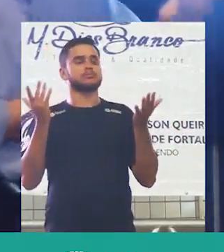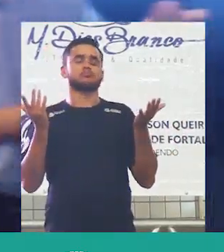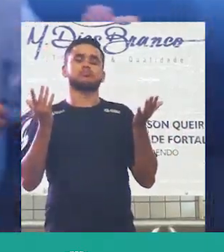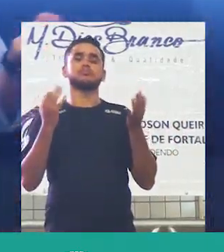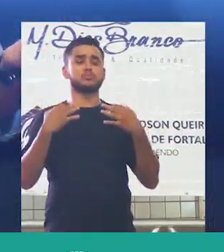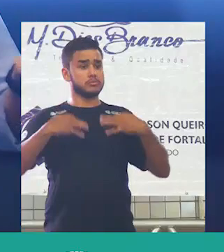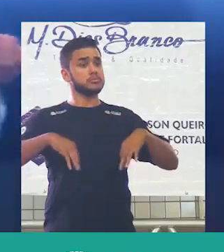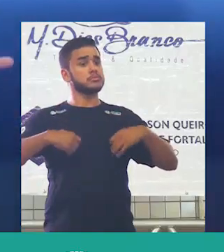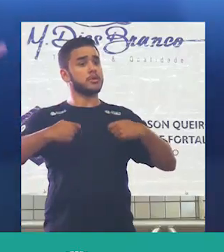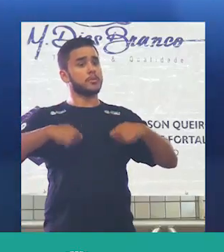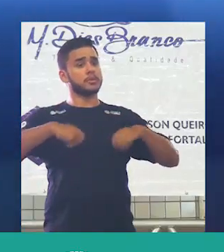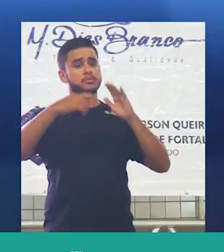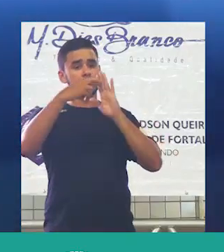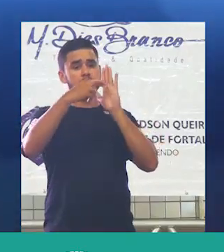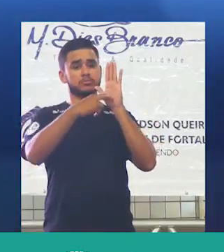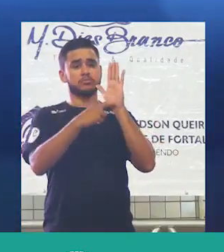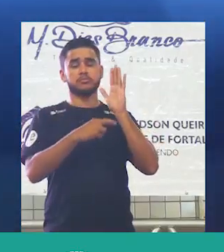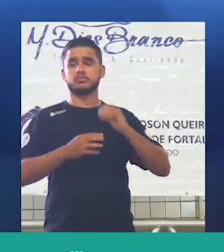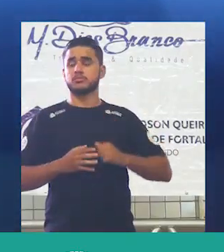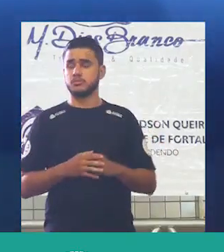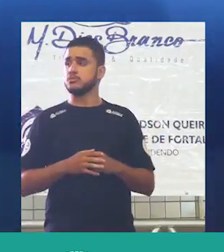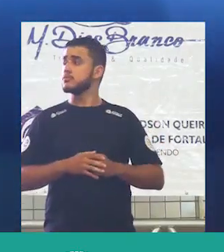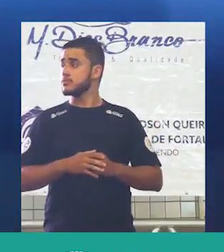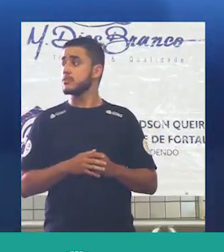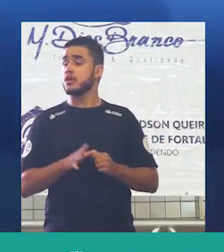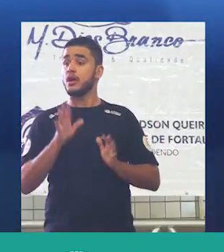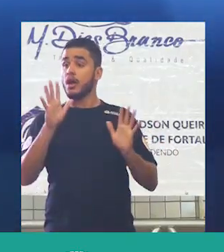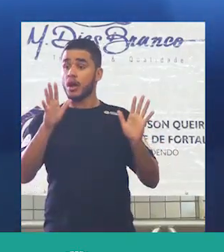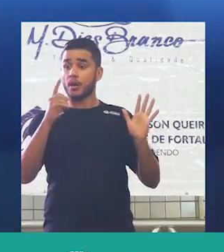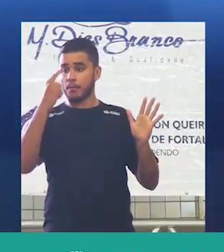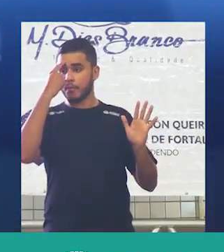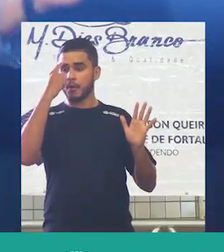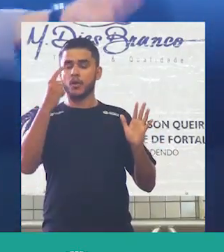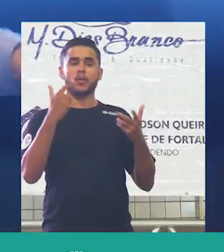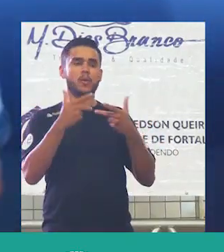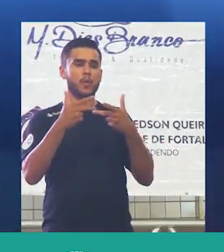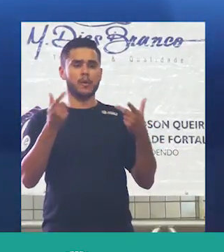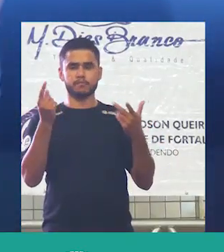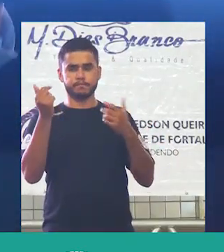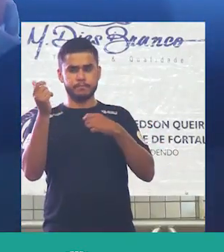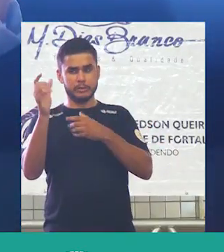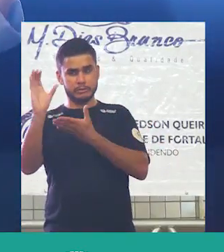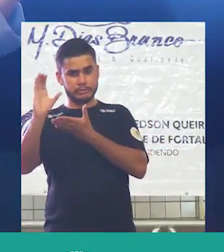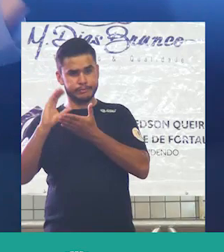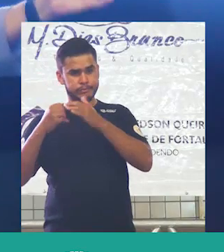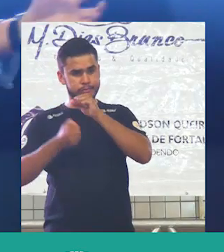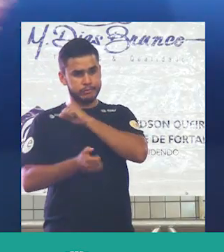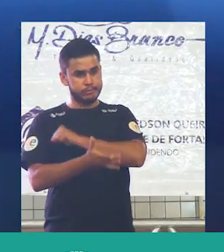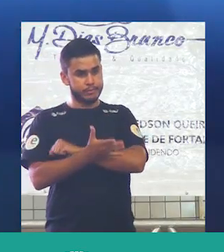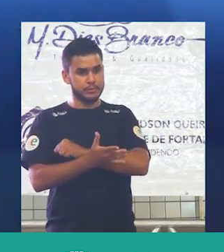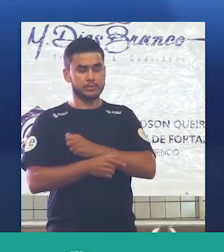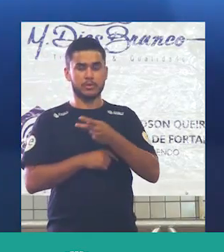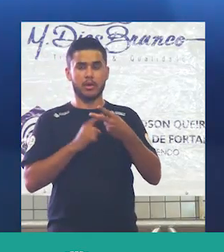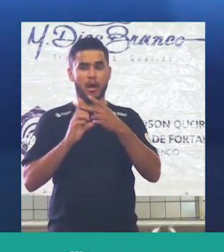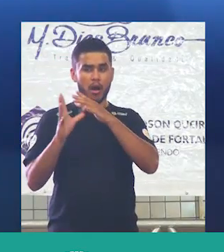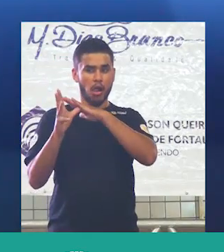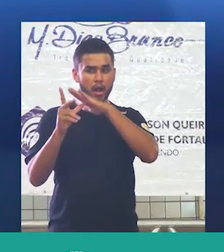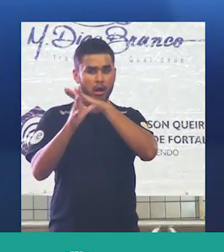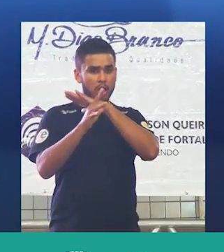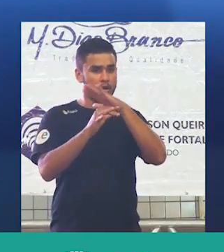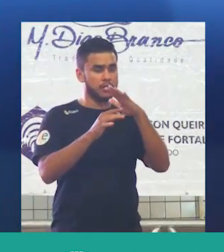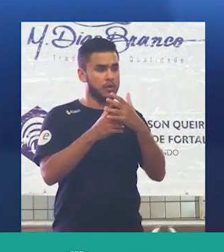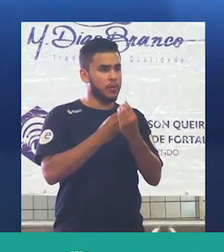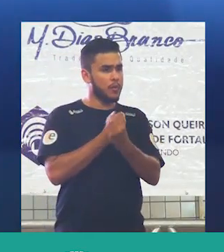uma coisa é, meu amigo, o que tem de desvio de verba, o que tem de